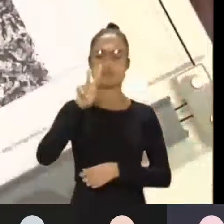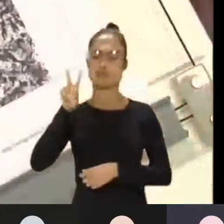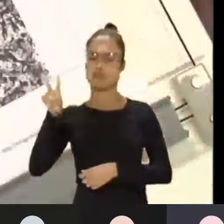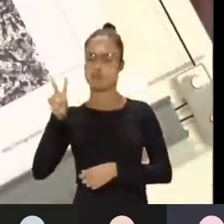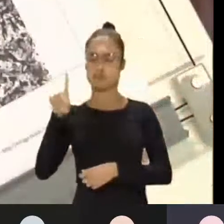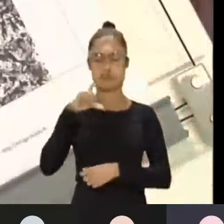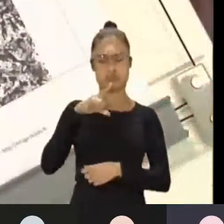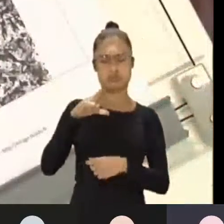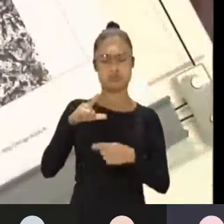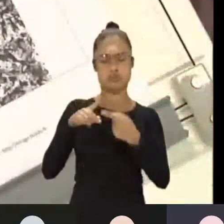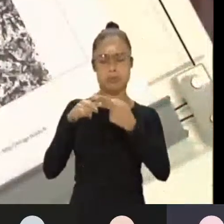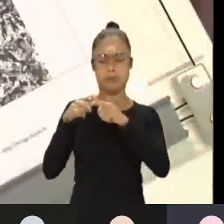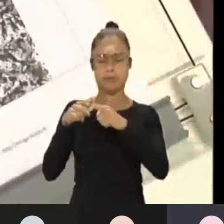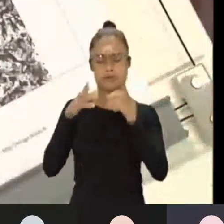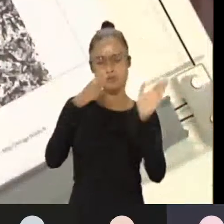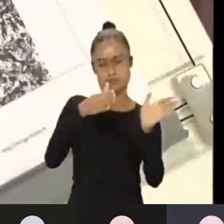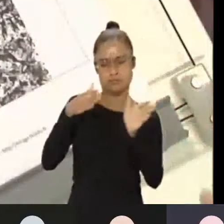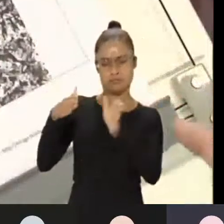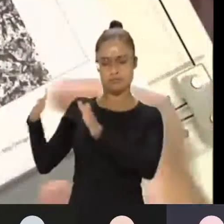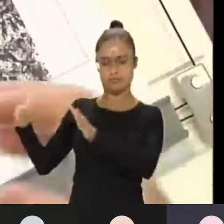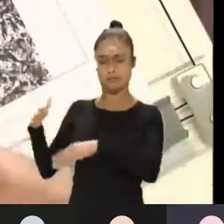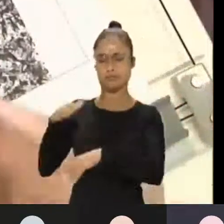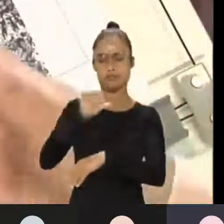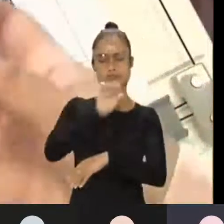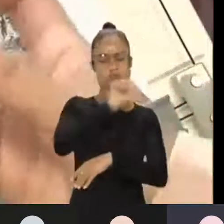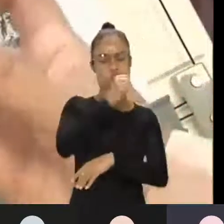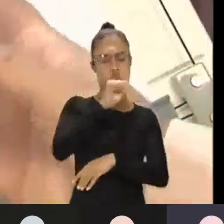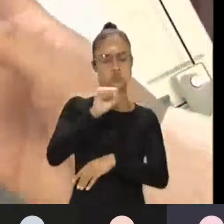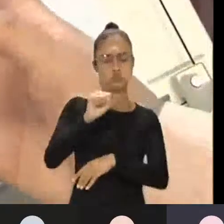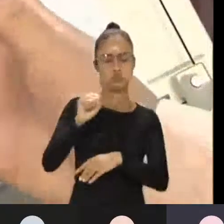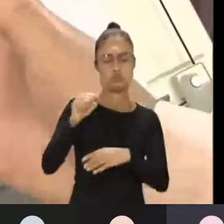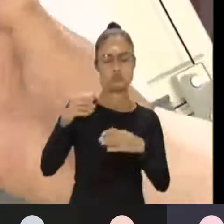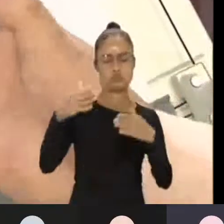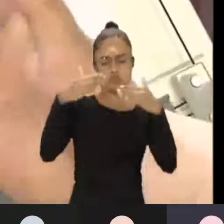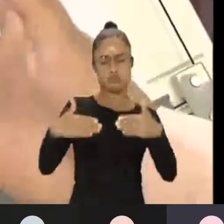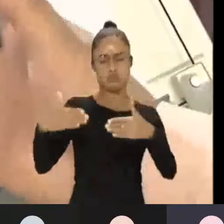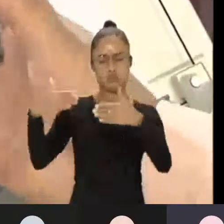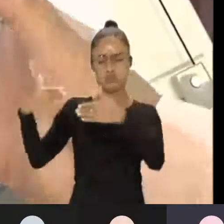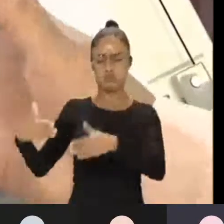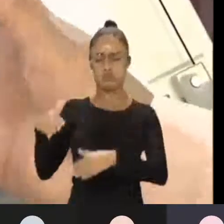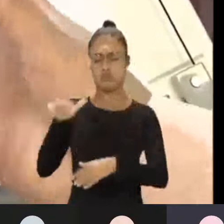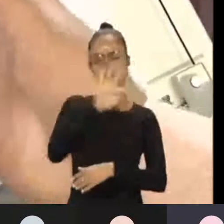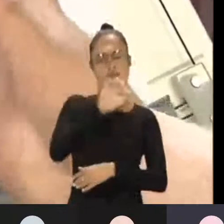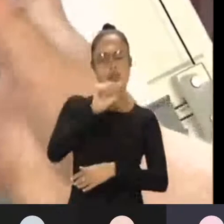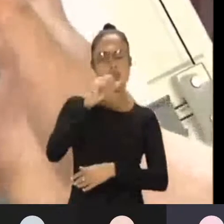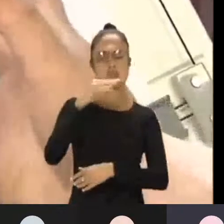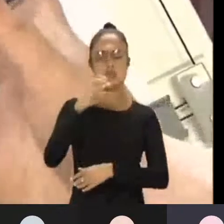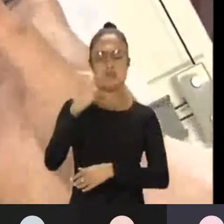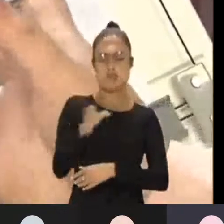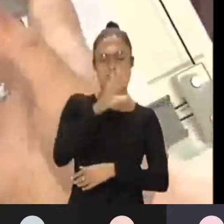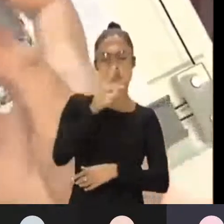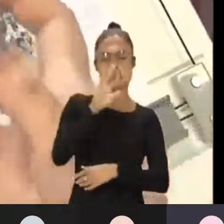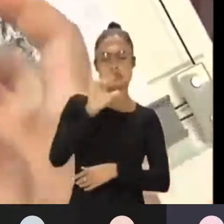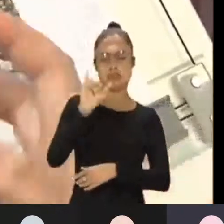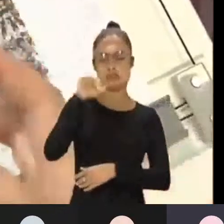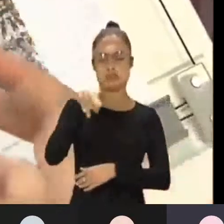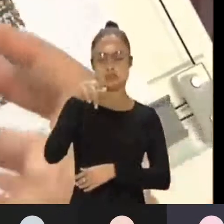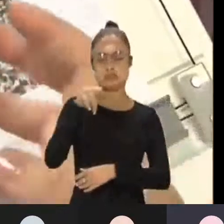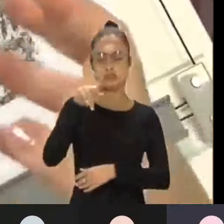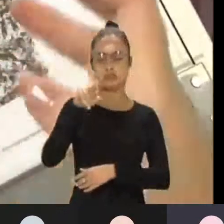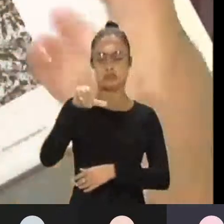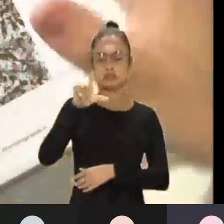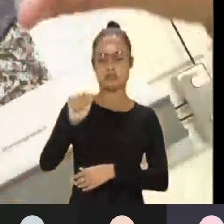a possibilidade de ser formado por 8 faces triangulares. Então, esse é o octaedro. Ele é